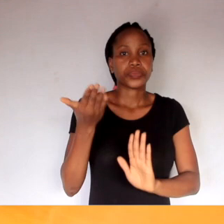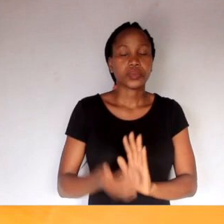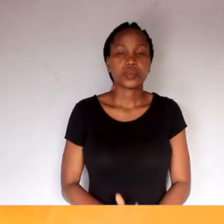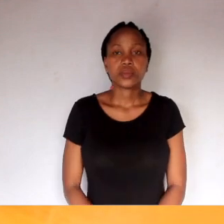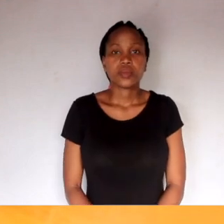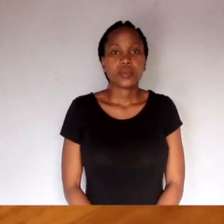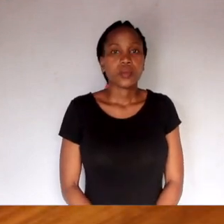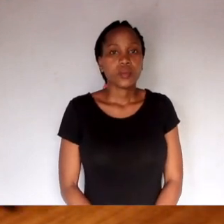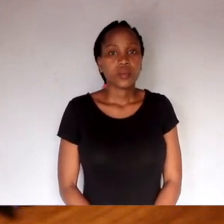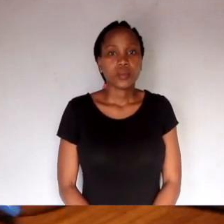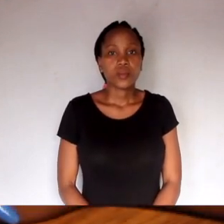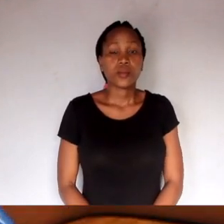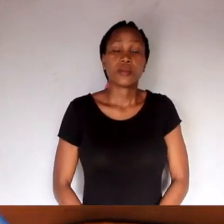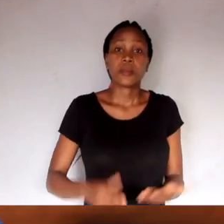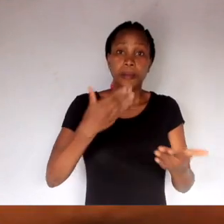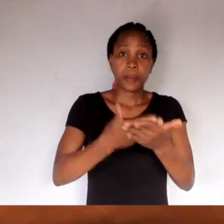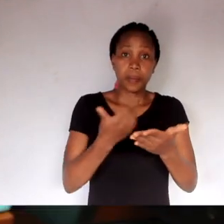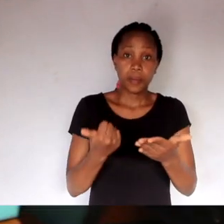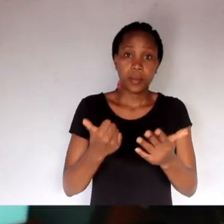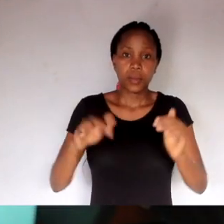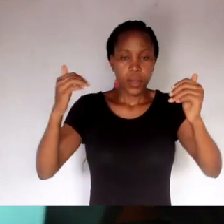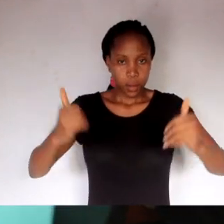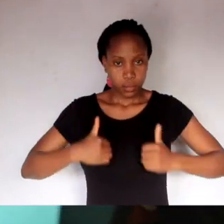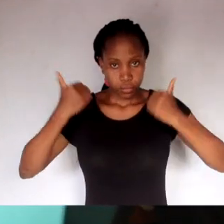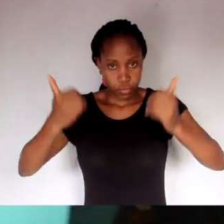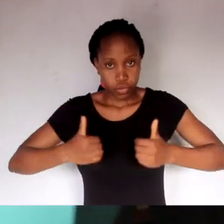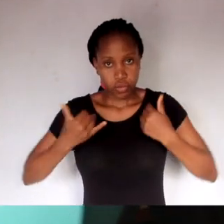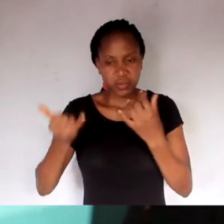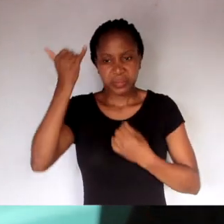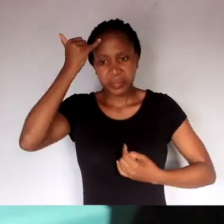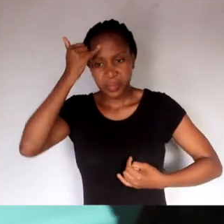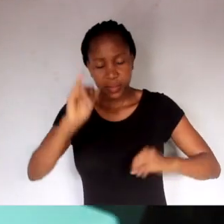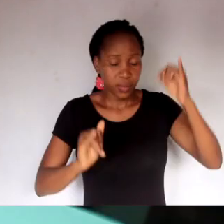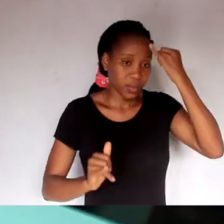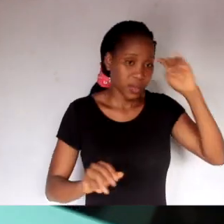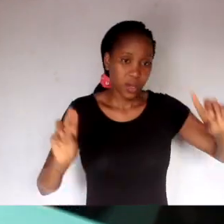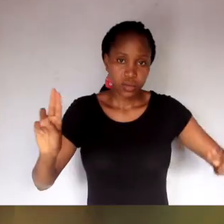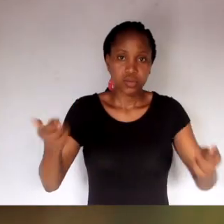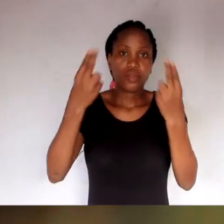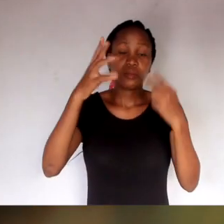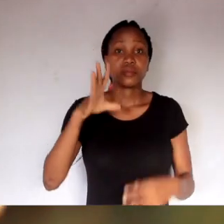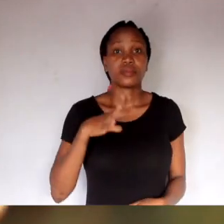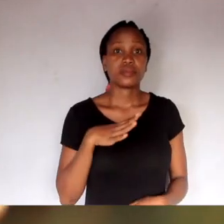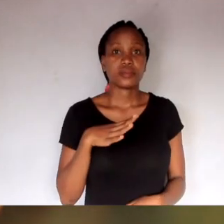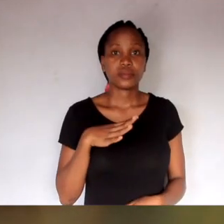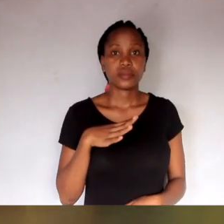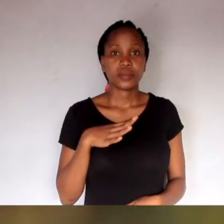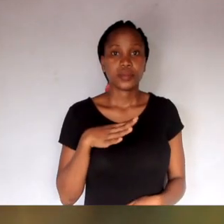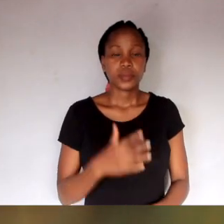jovens têm ideias novas, são mais proativos. É